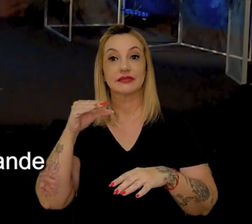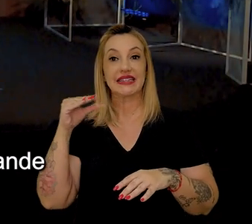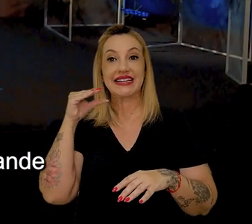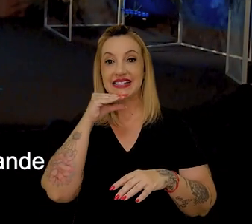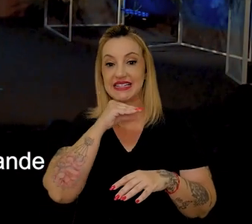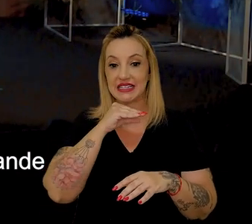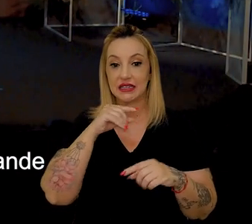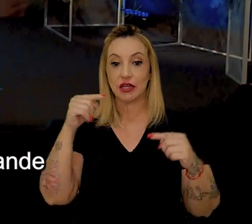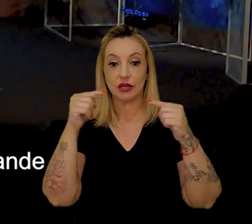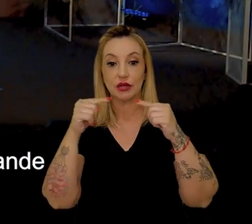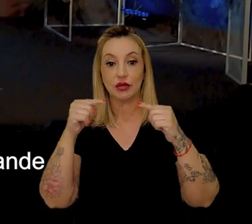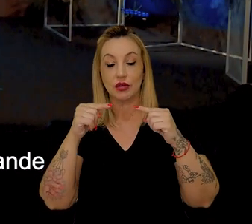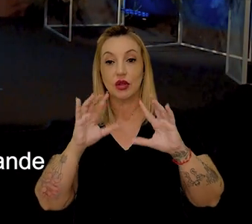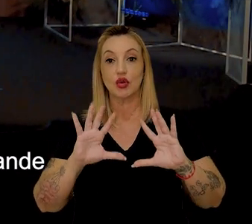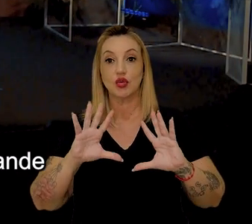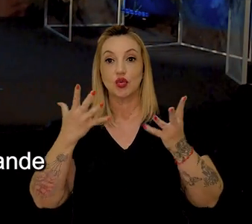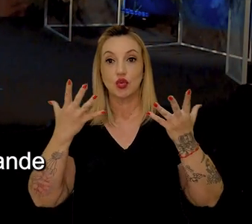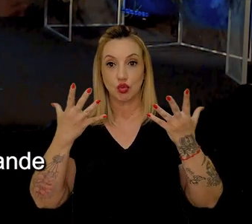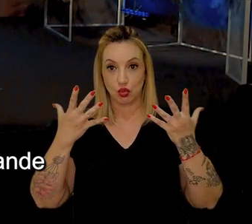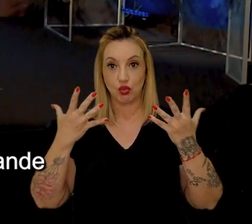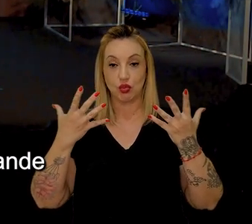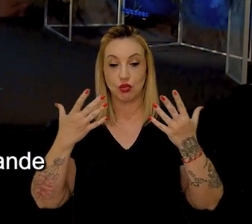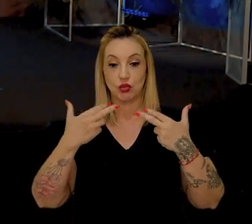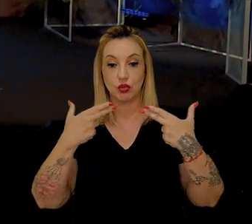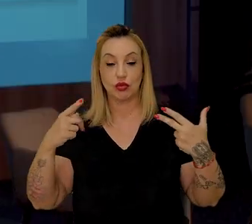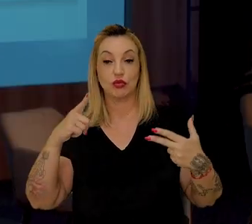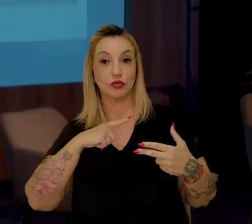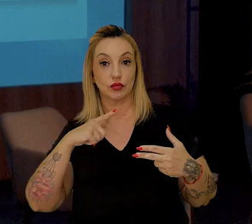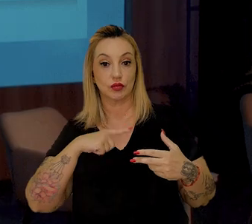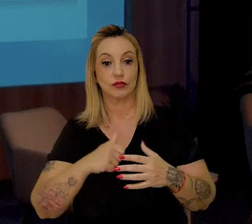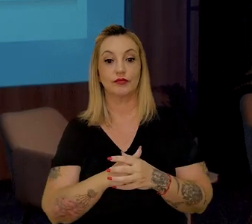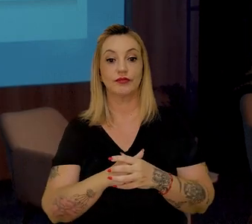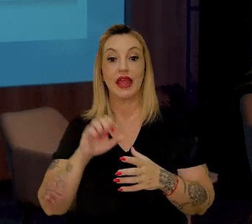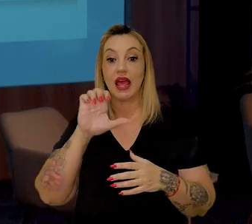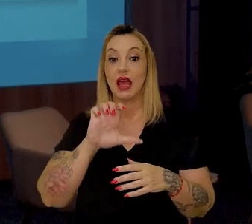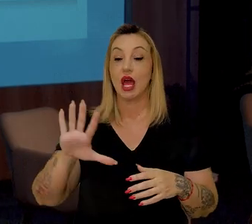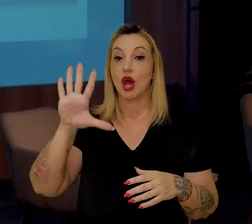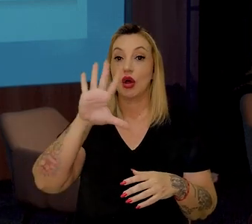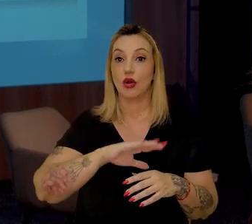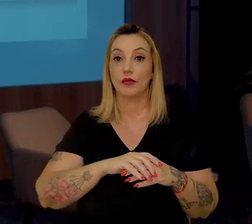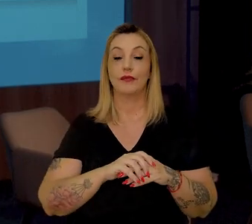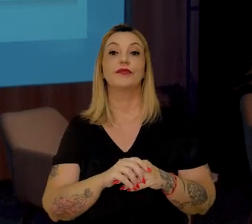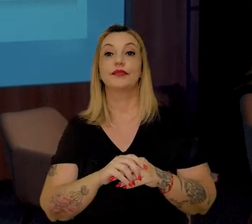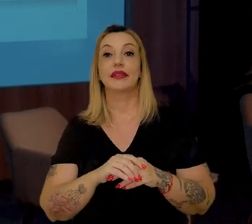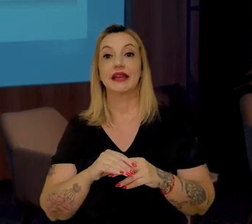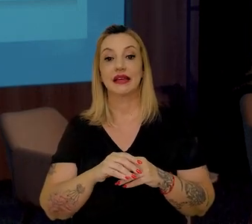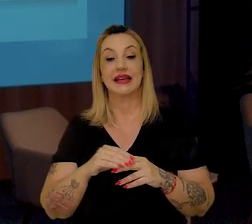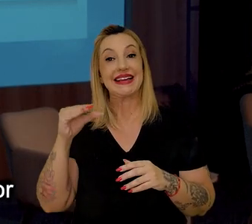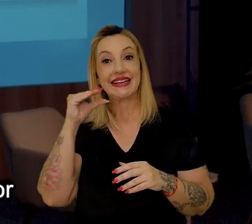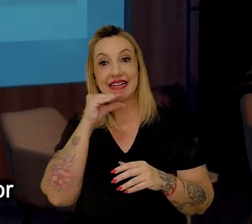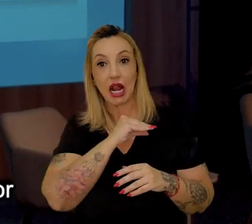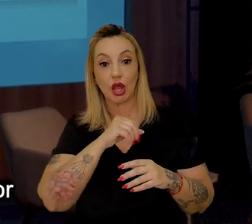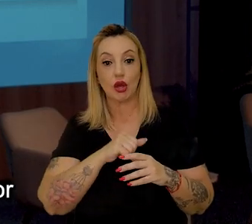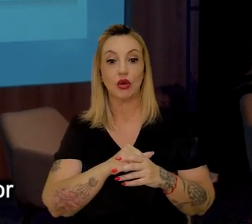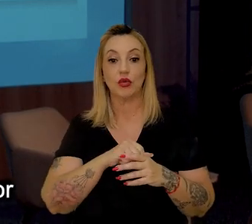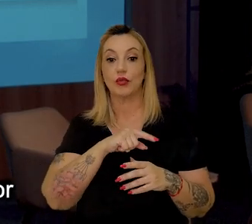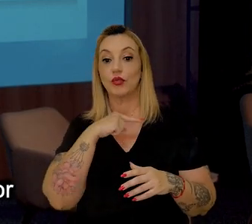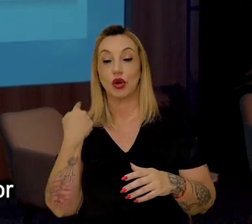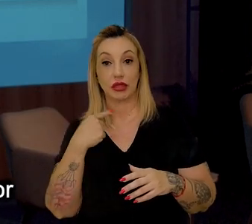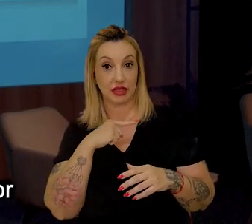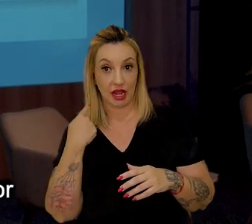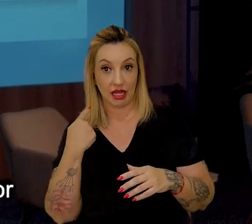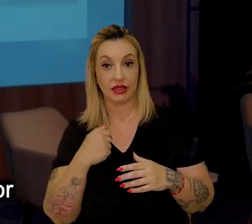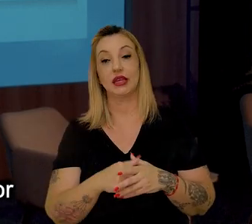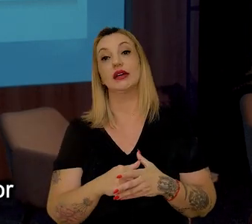foi relacionada a um evento muito grande que eles tiveram na Europa eh muito por calor mortalidade